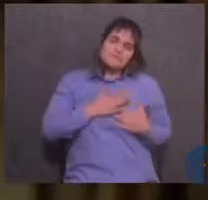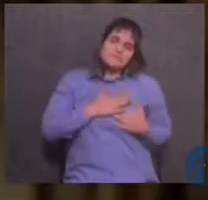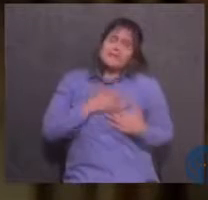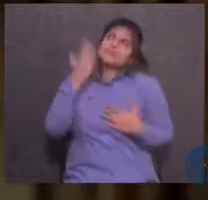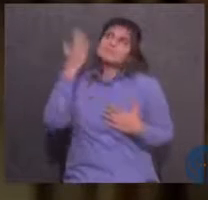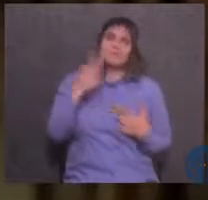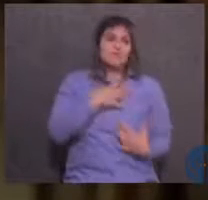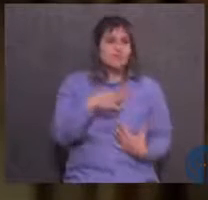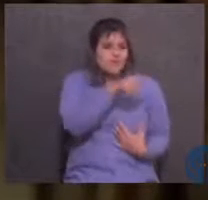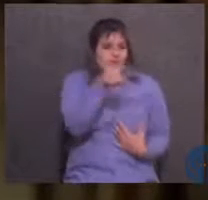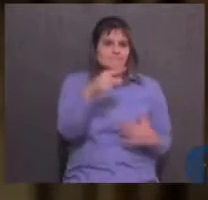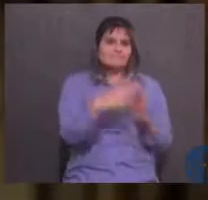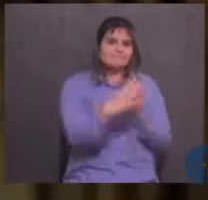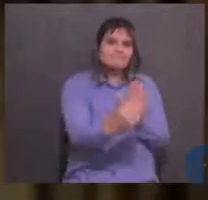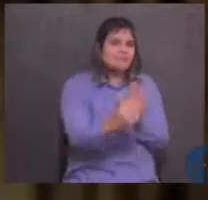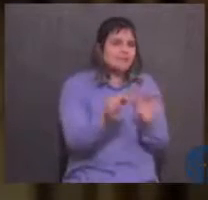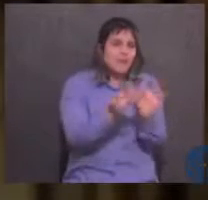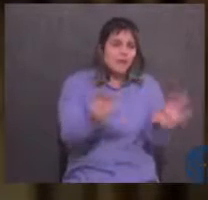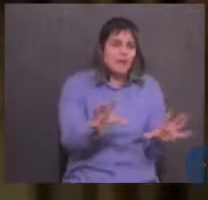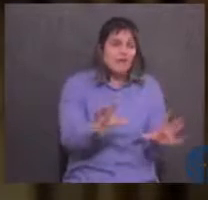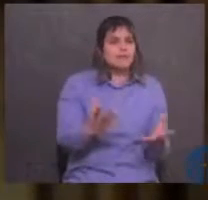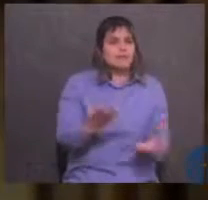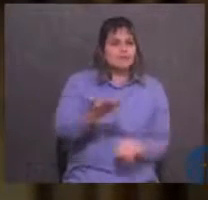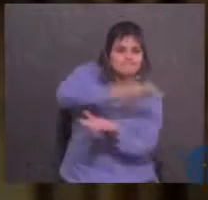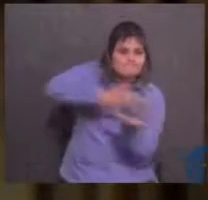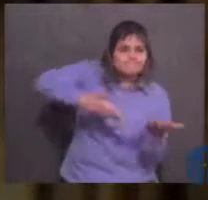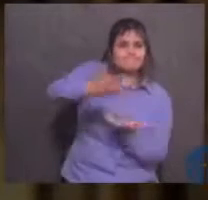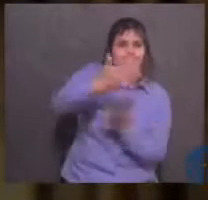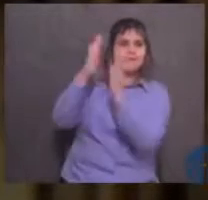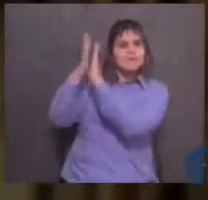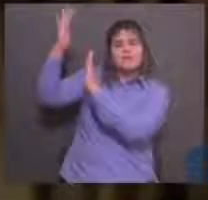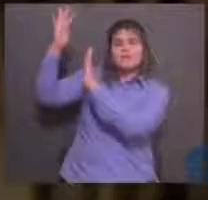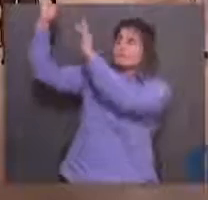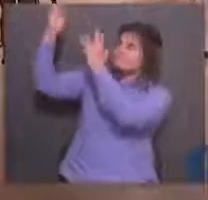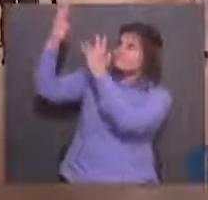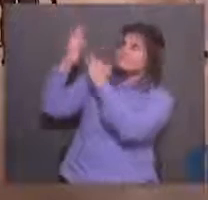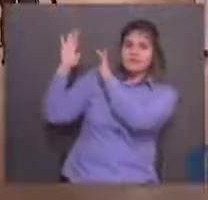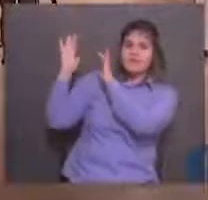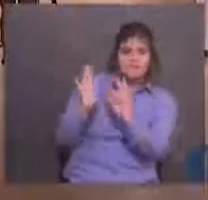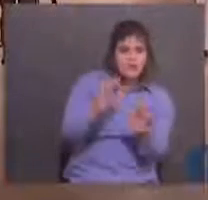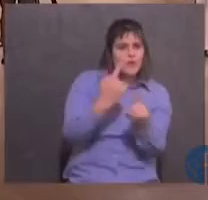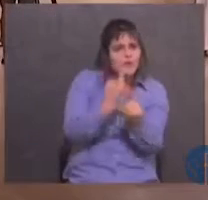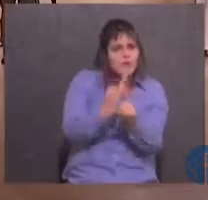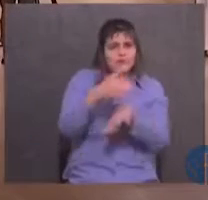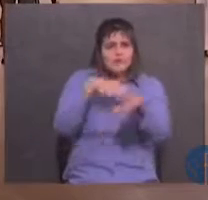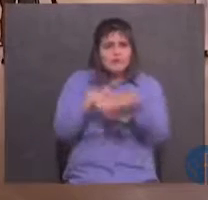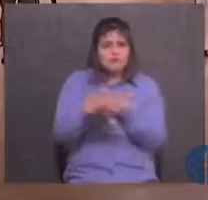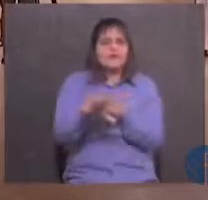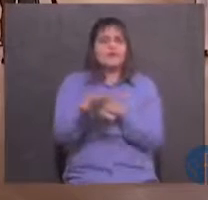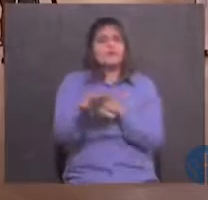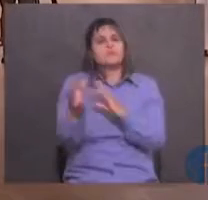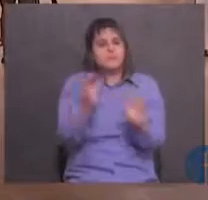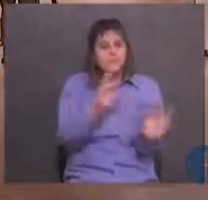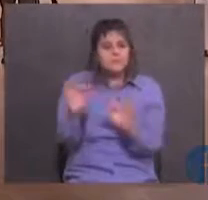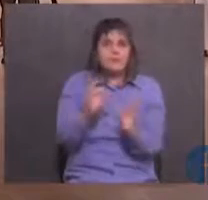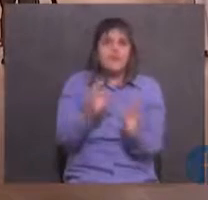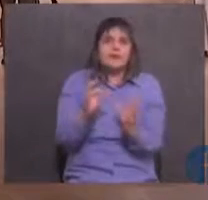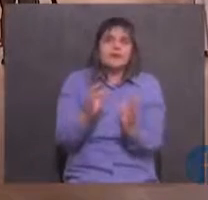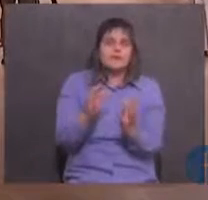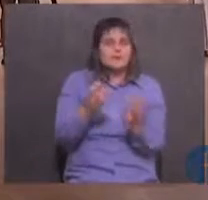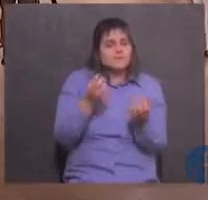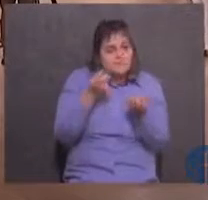Partilhar com o próximo as maravilhas que Deus faz na nossa vida pode ser um grande ato de